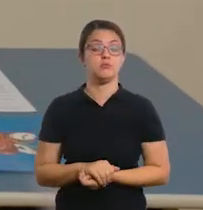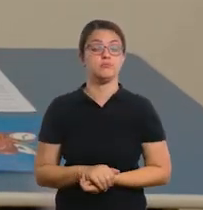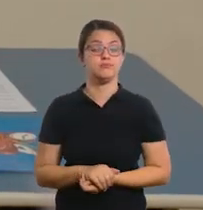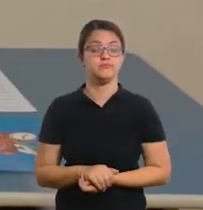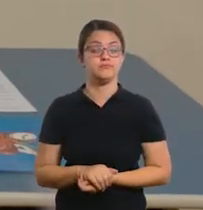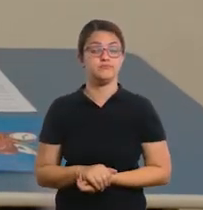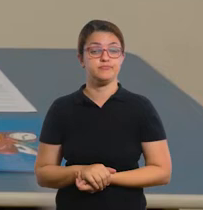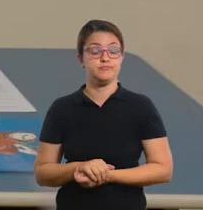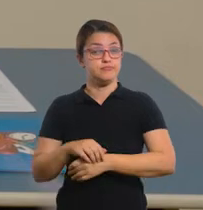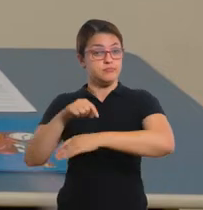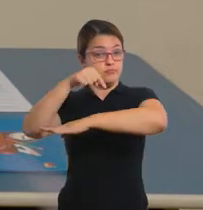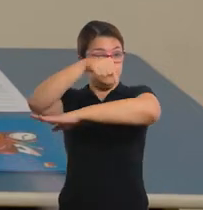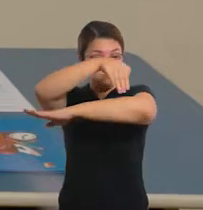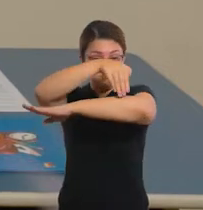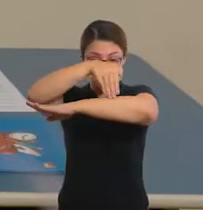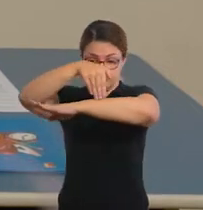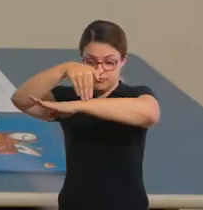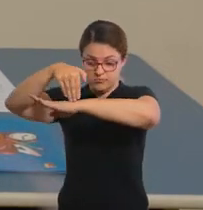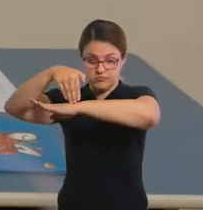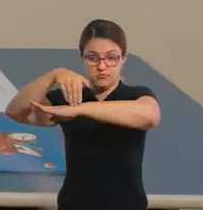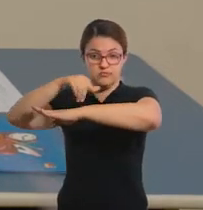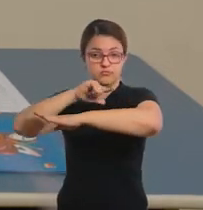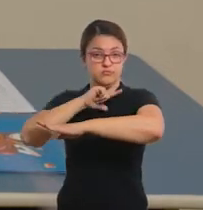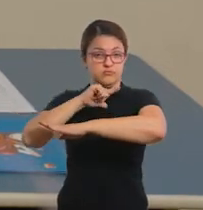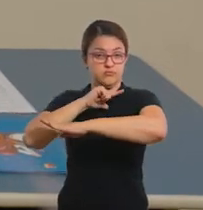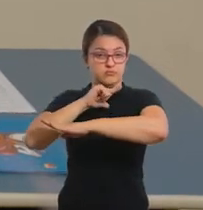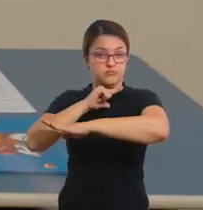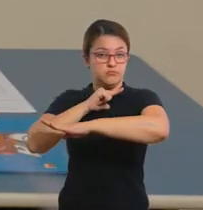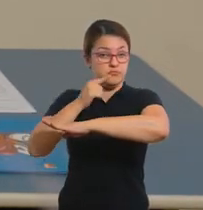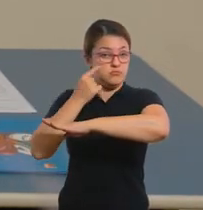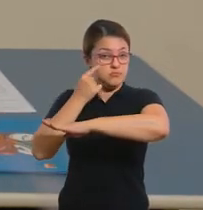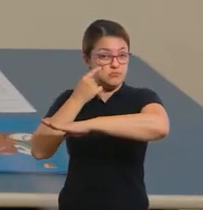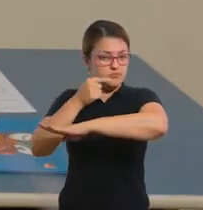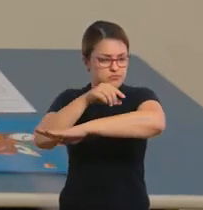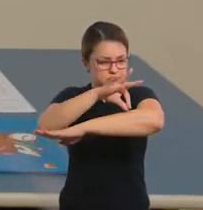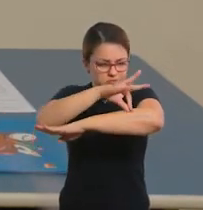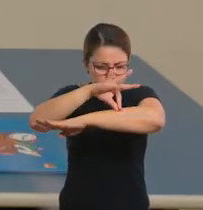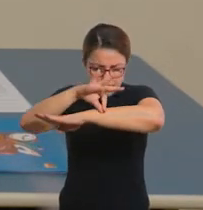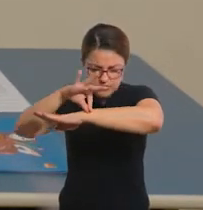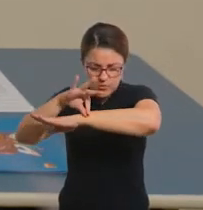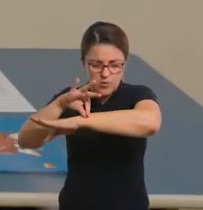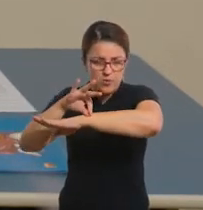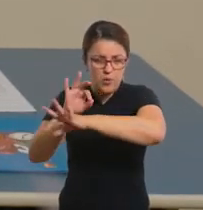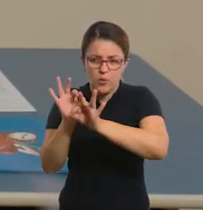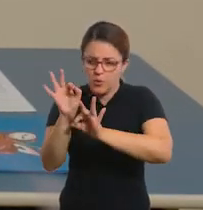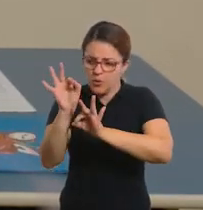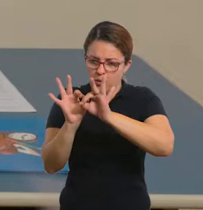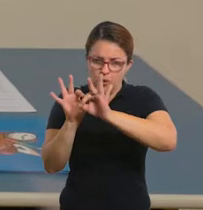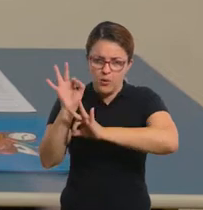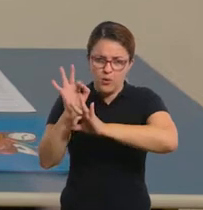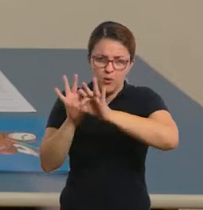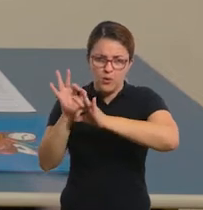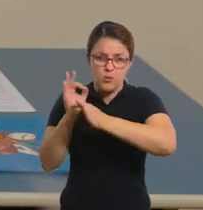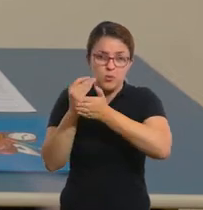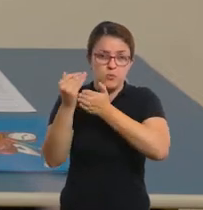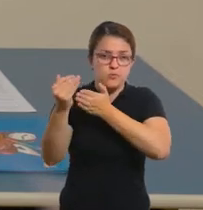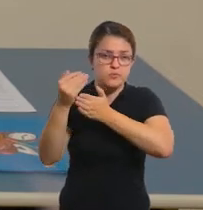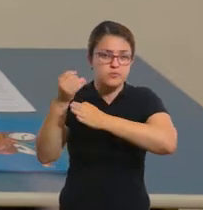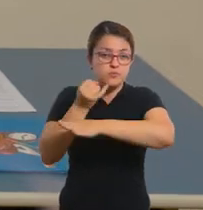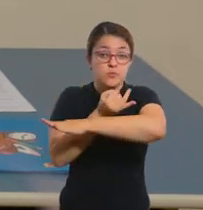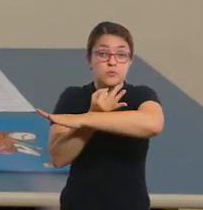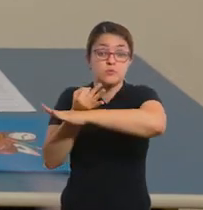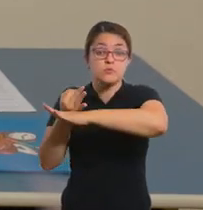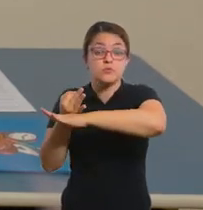só. Aqui nessa reta, a primeira coisa que nós temos que fazer quando vamos estudar uma reta é identificar qual é a ordem de contagem da reta,